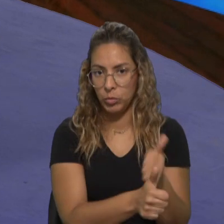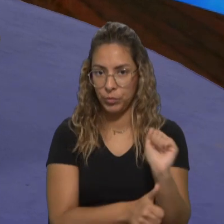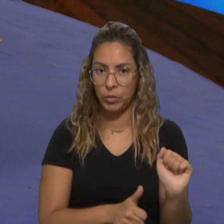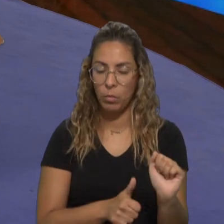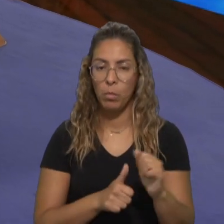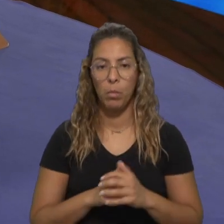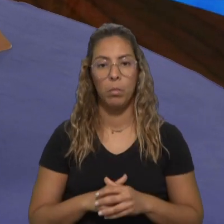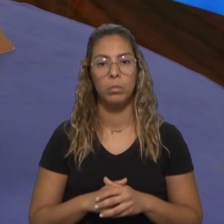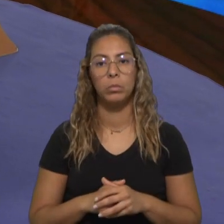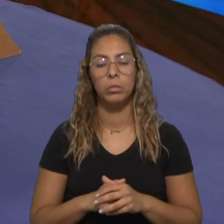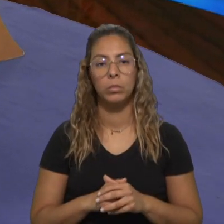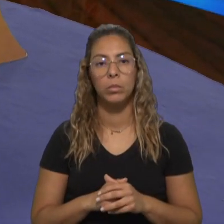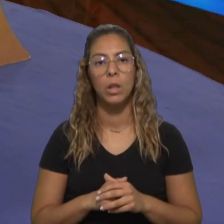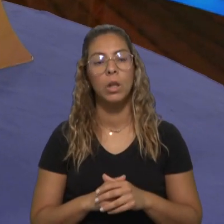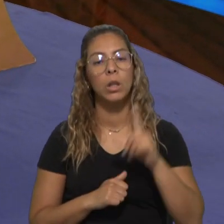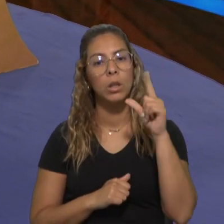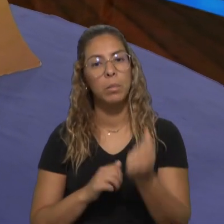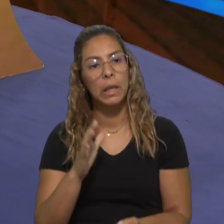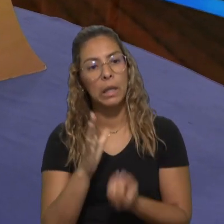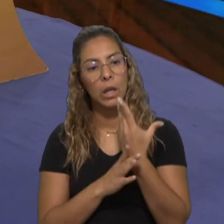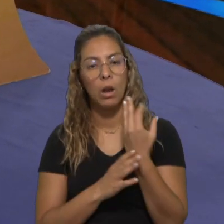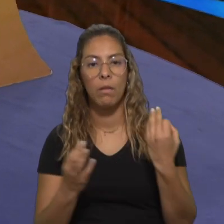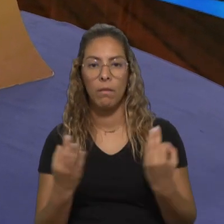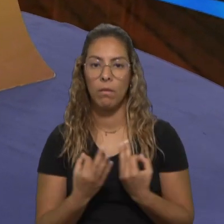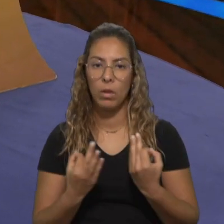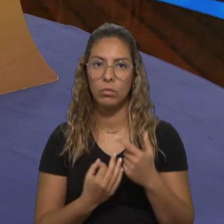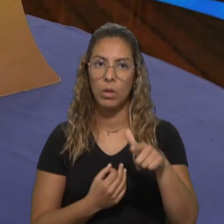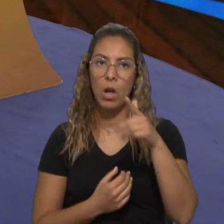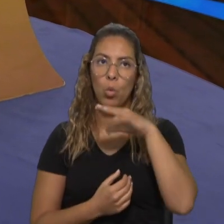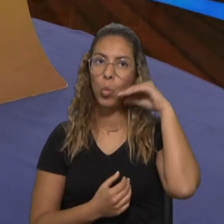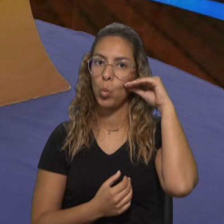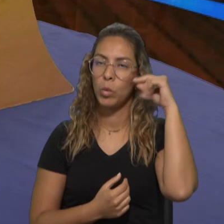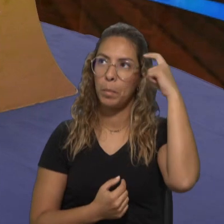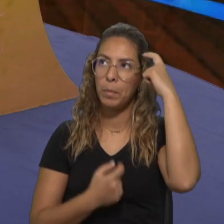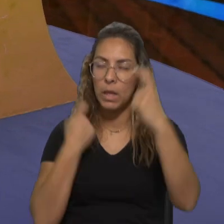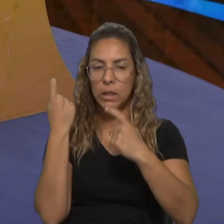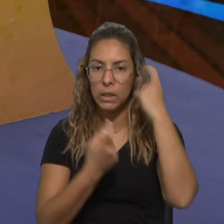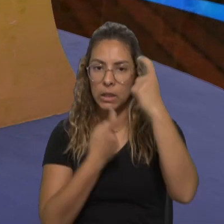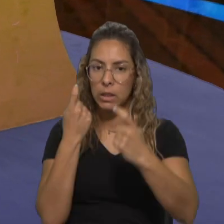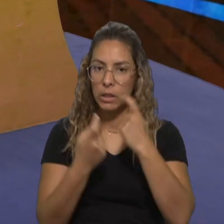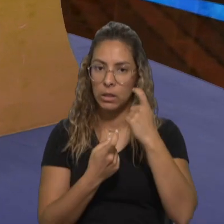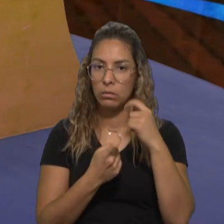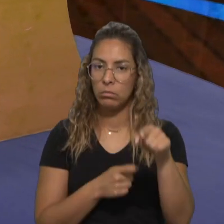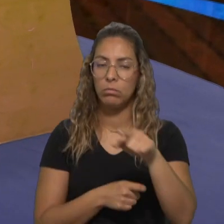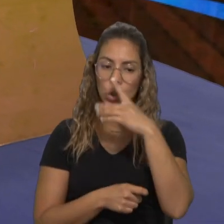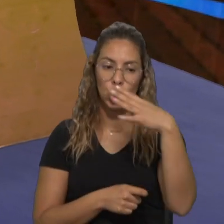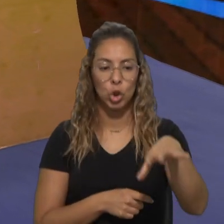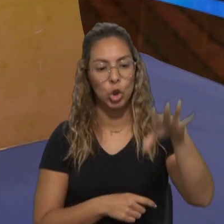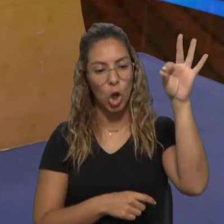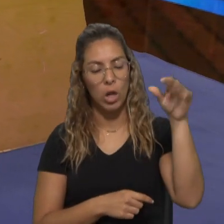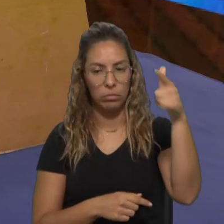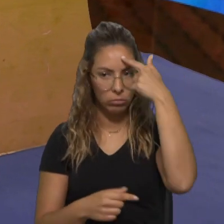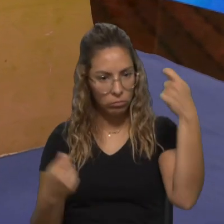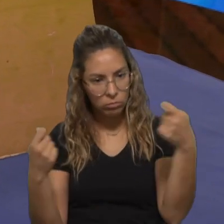E lá está, criar a diversidade e fazer também os adultos pensarem se realmente aquilo que eles escolheram faz